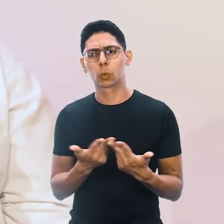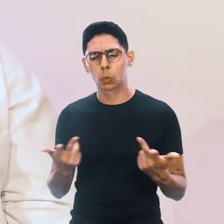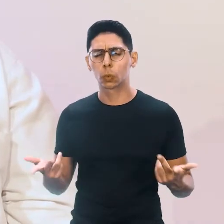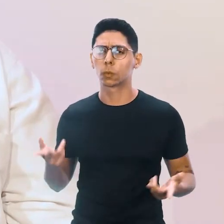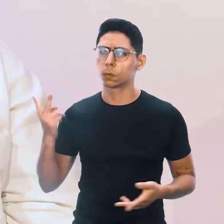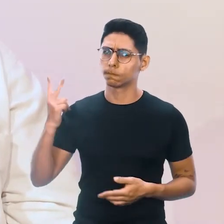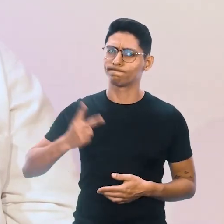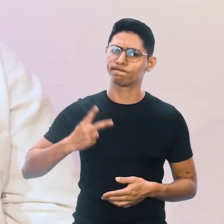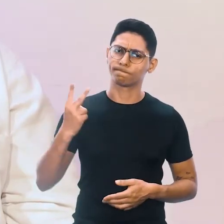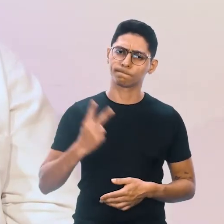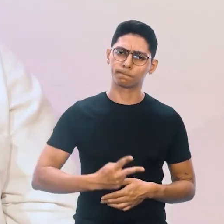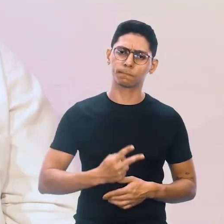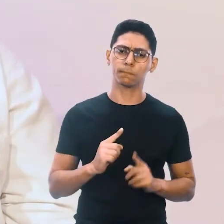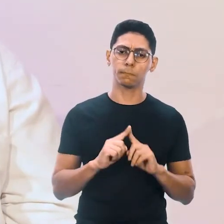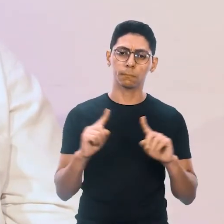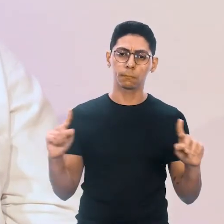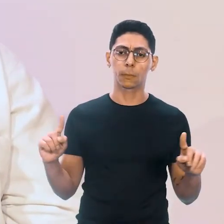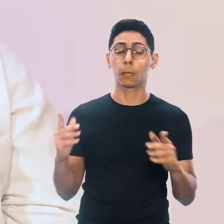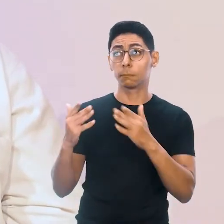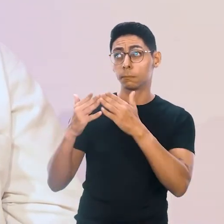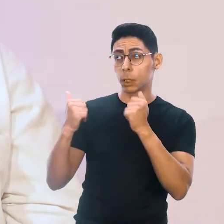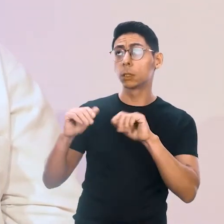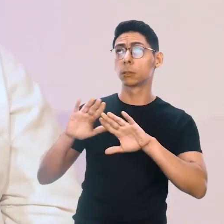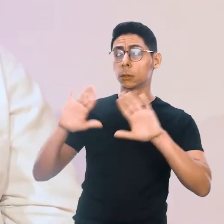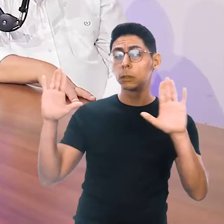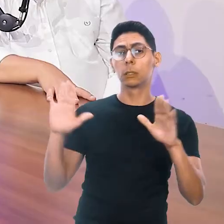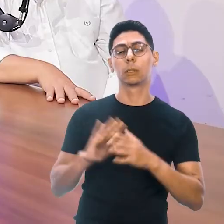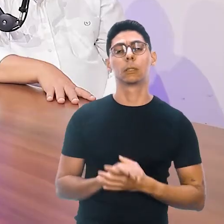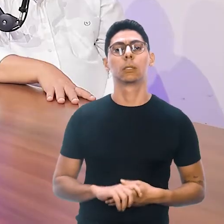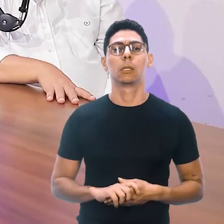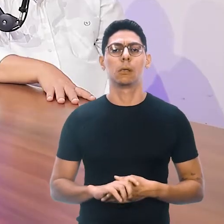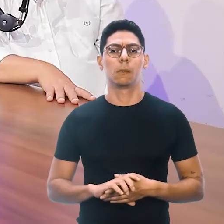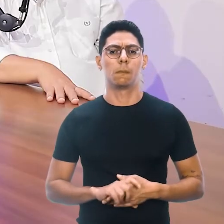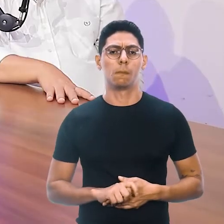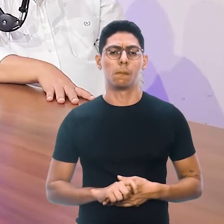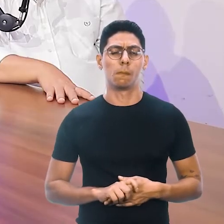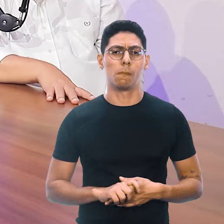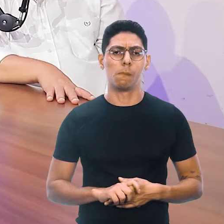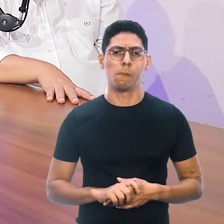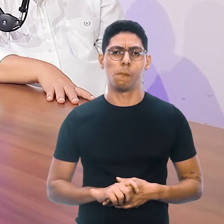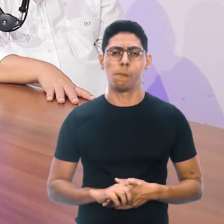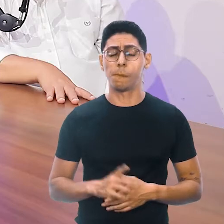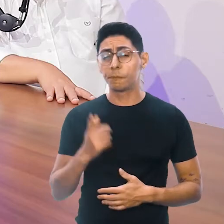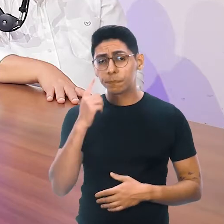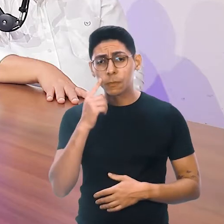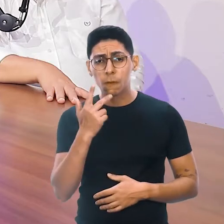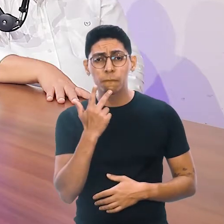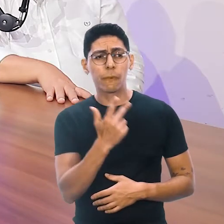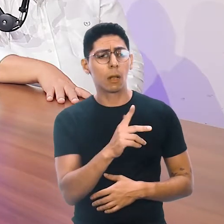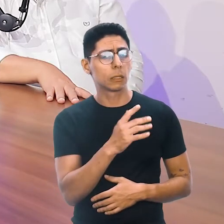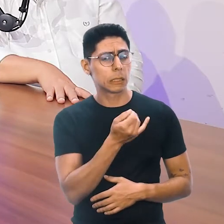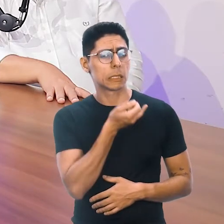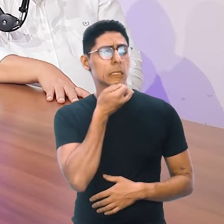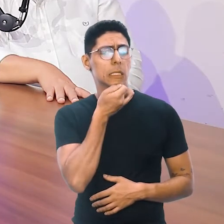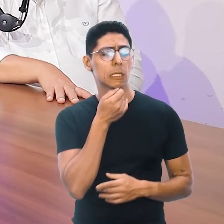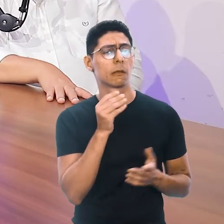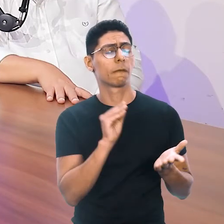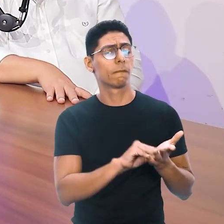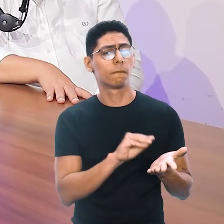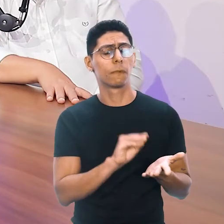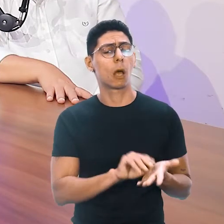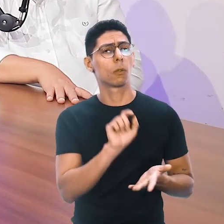Vamos, oxalá que a gente Aliás, possa... Antônio, eu vi com tristeza aí que não temos mais o